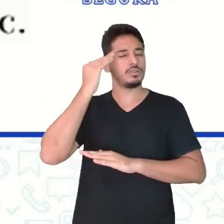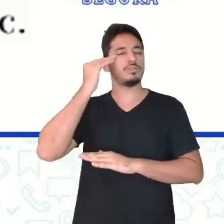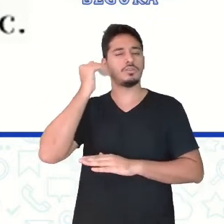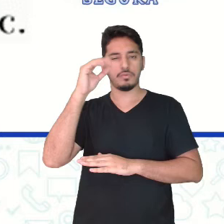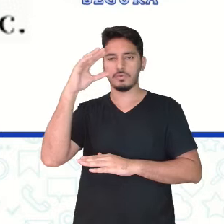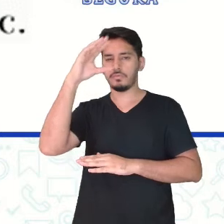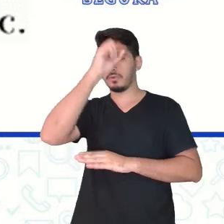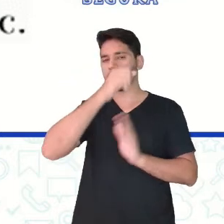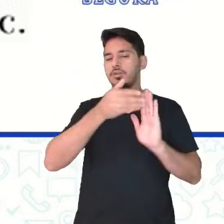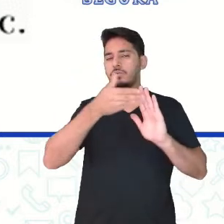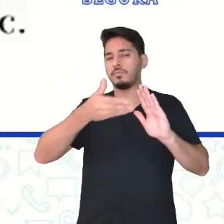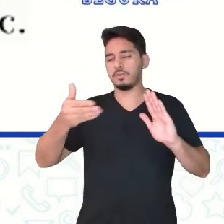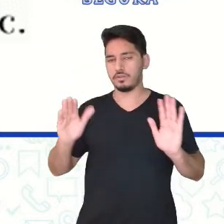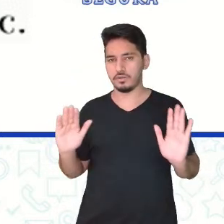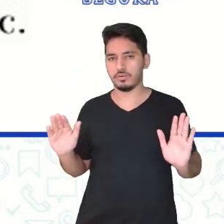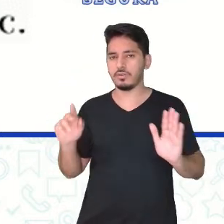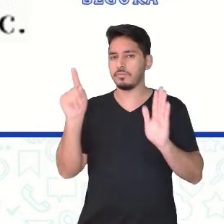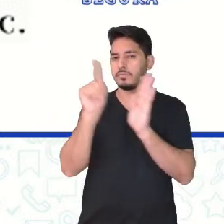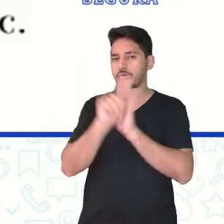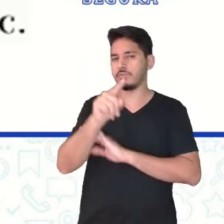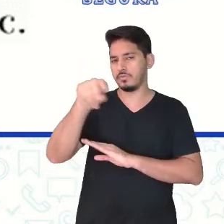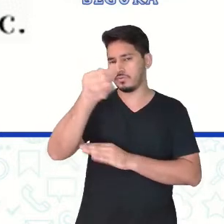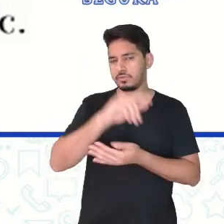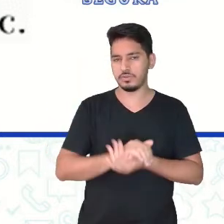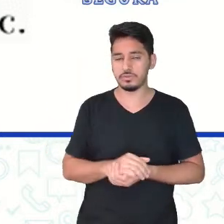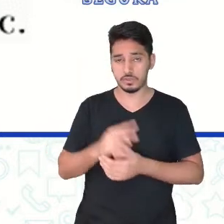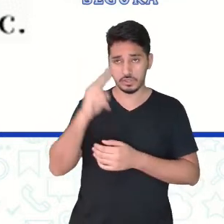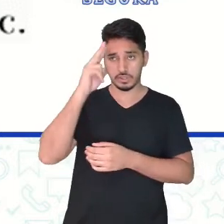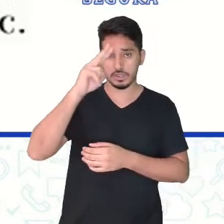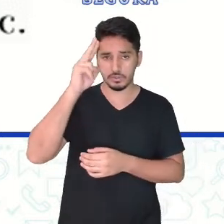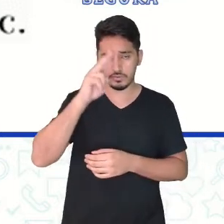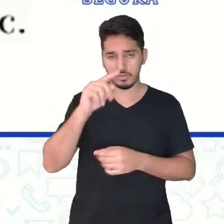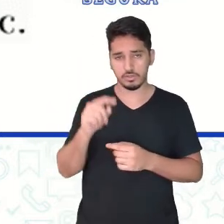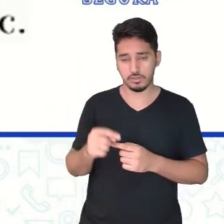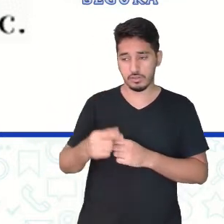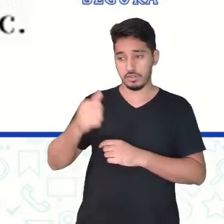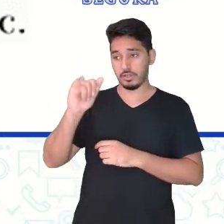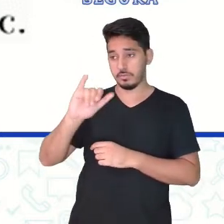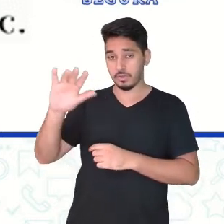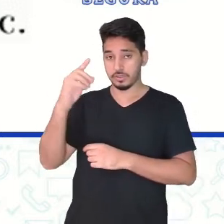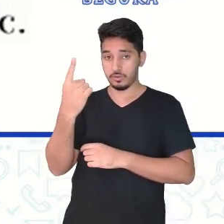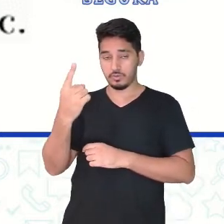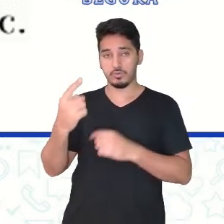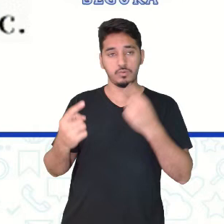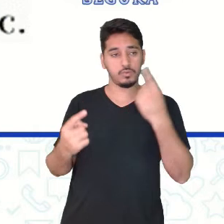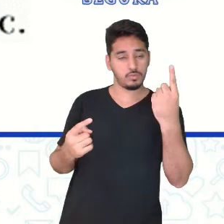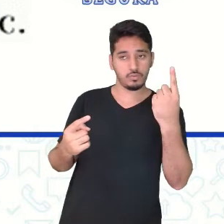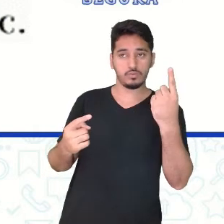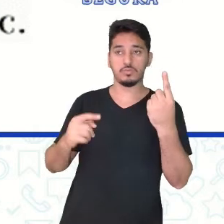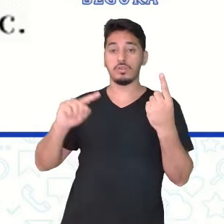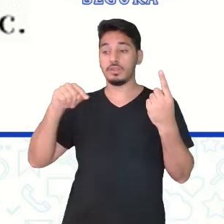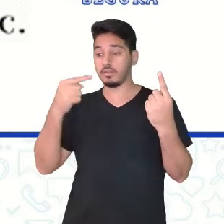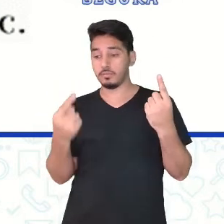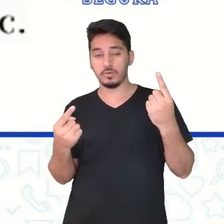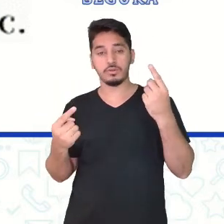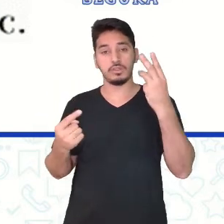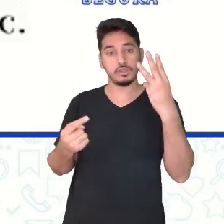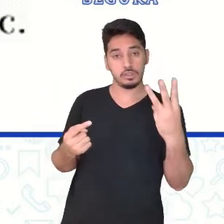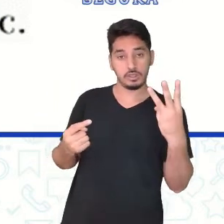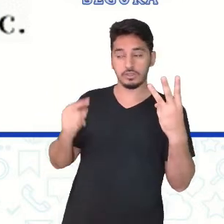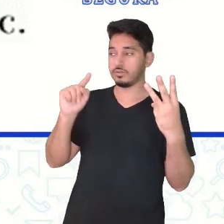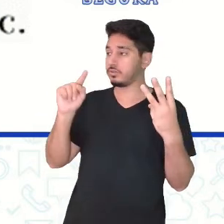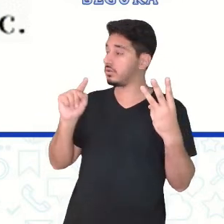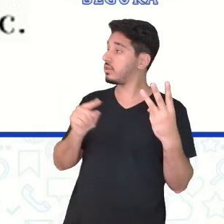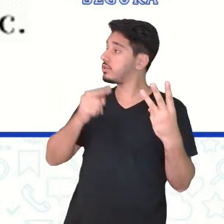aprendeu o padrão. E aí eu vou fazer uma pergunta em cima disso aí, ó. Lembrando, figura 1 tem um quadradinho, figura 2 tem 3